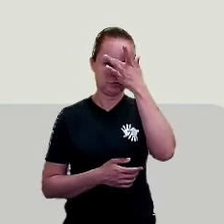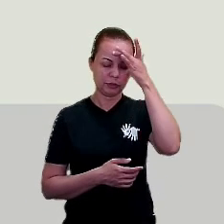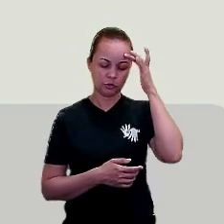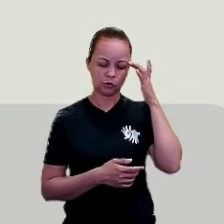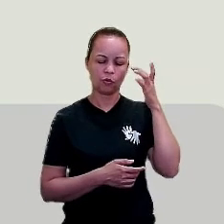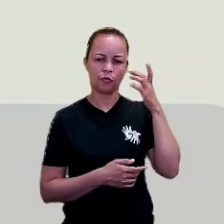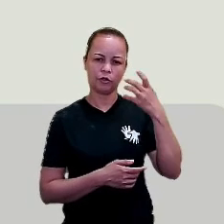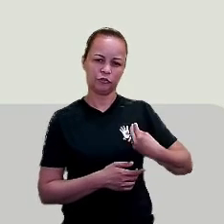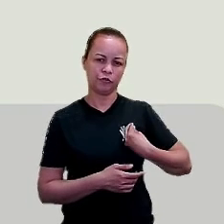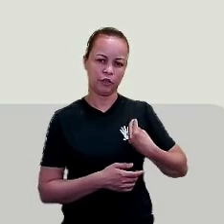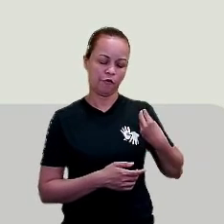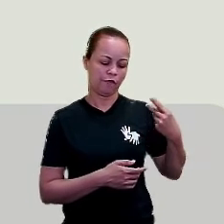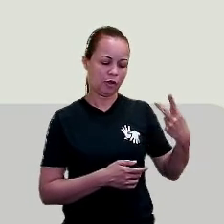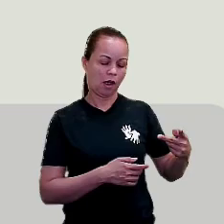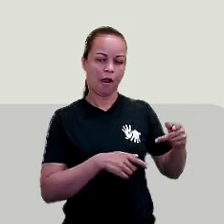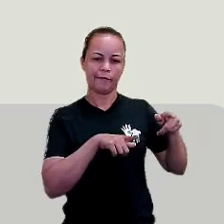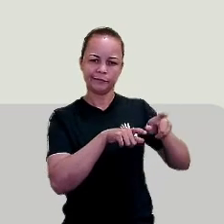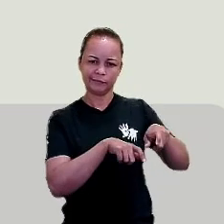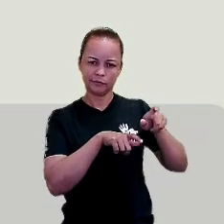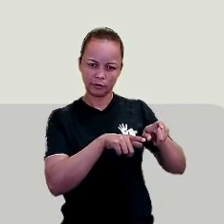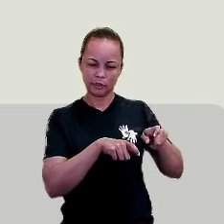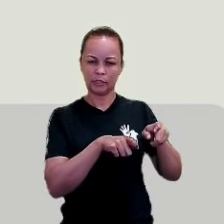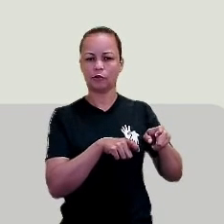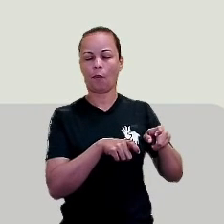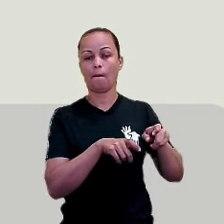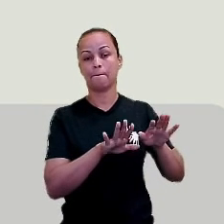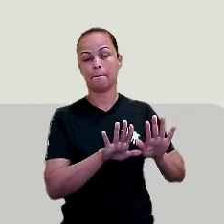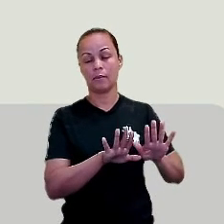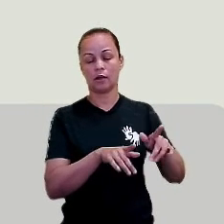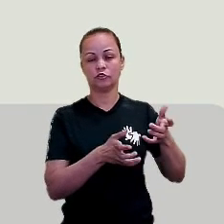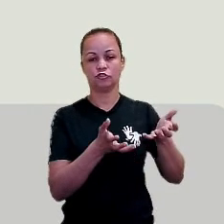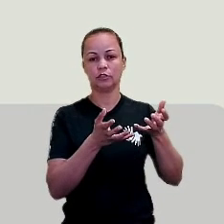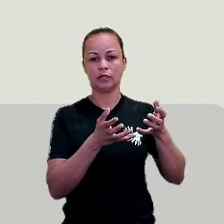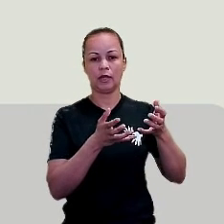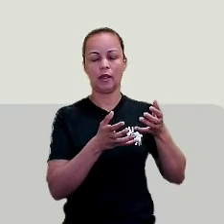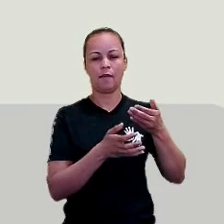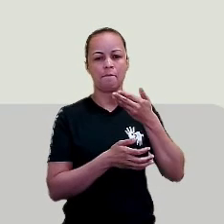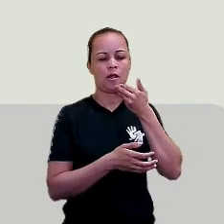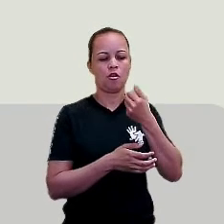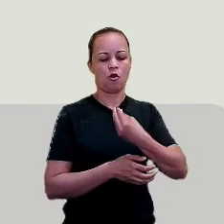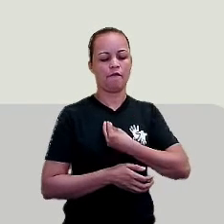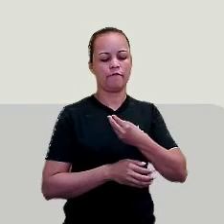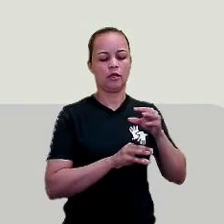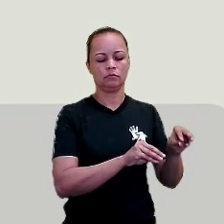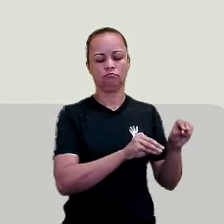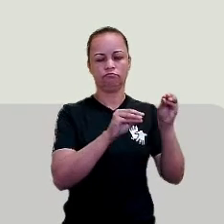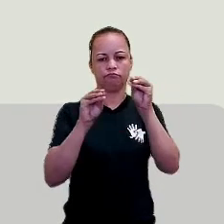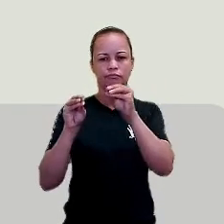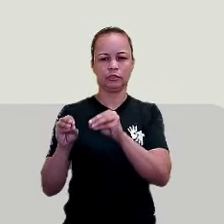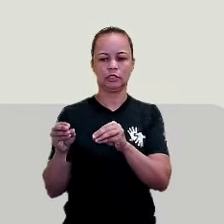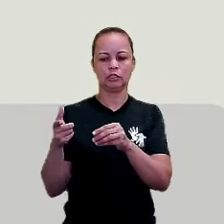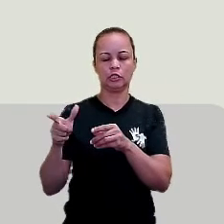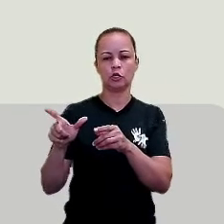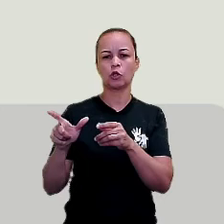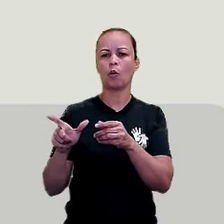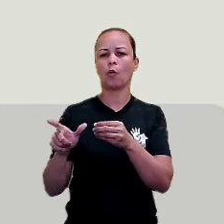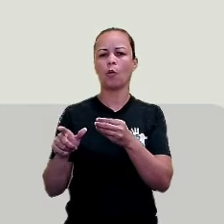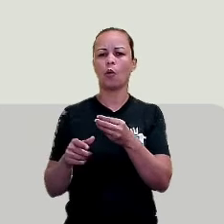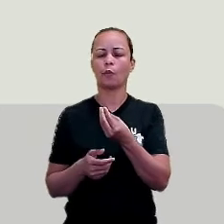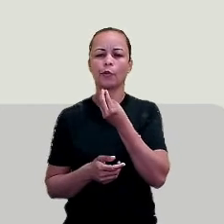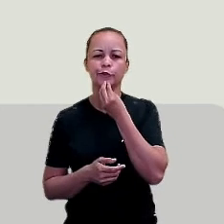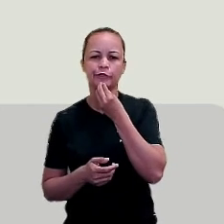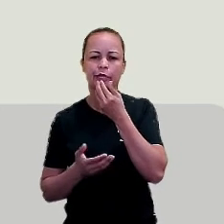na área rural, porém querem melhorar de vida, buscar novos empregos ou até mesmo oportunidade de